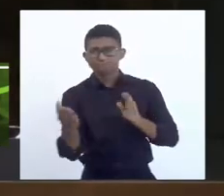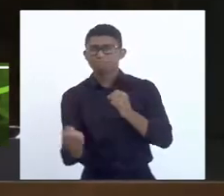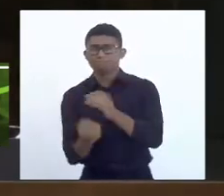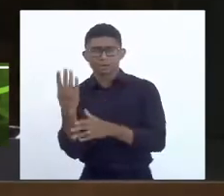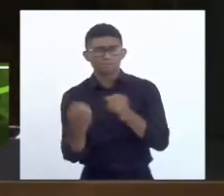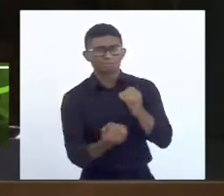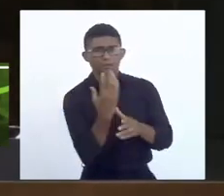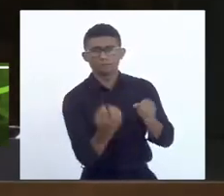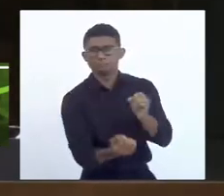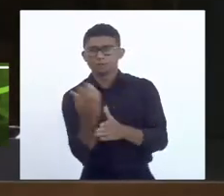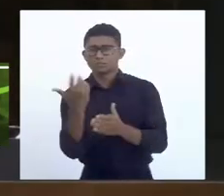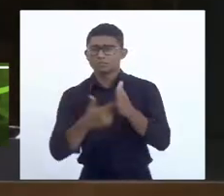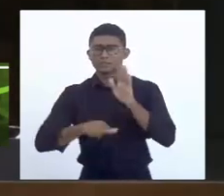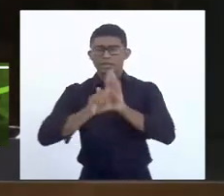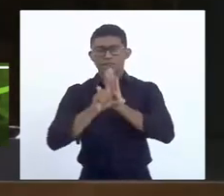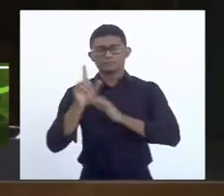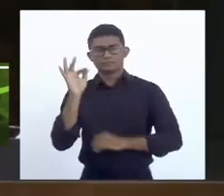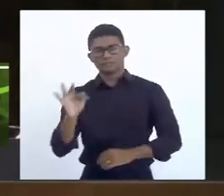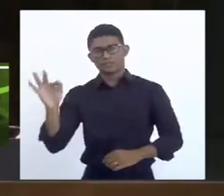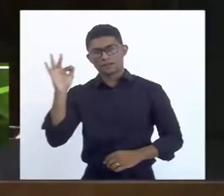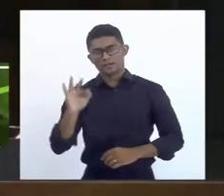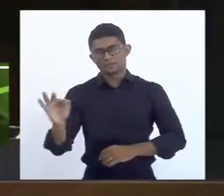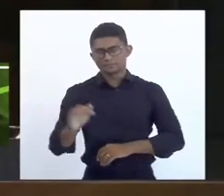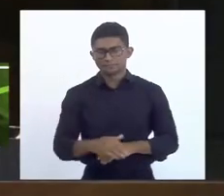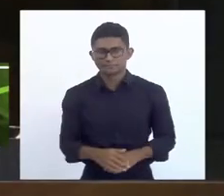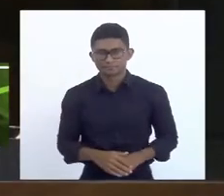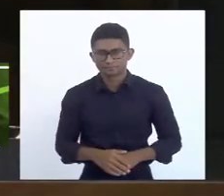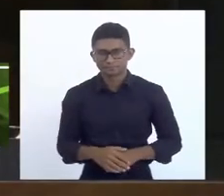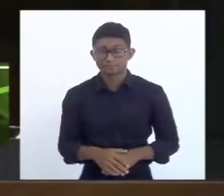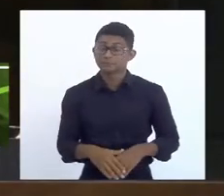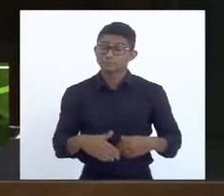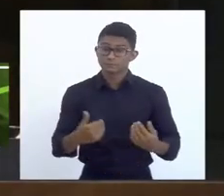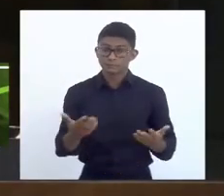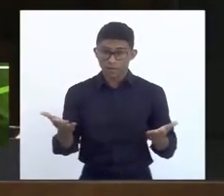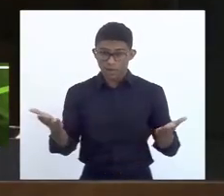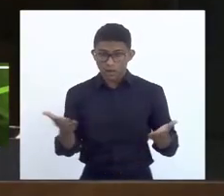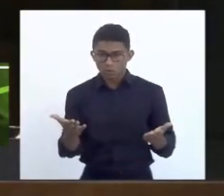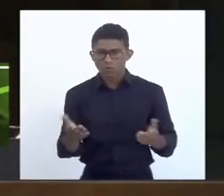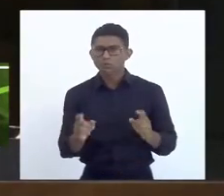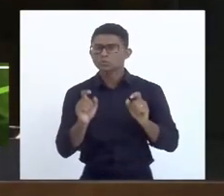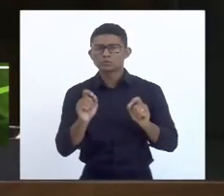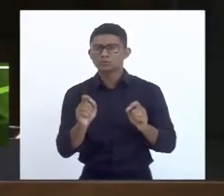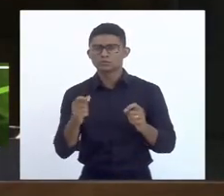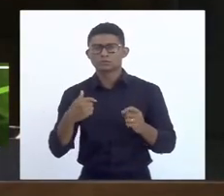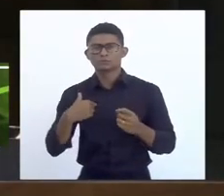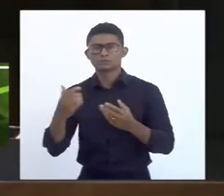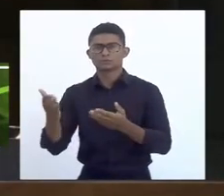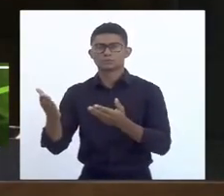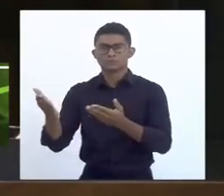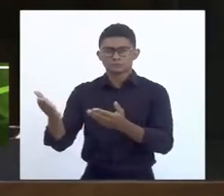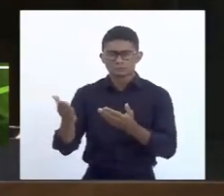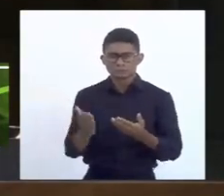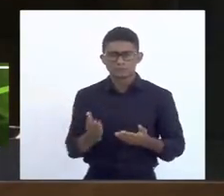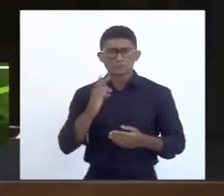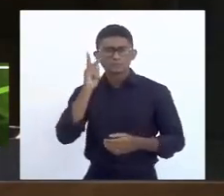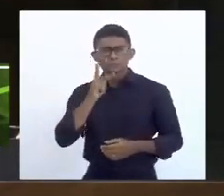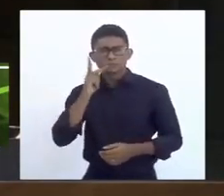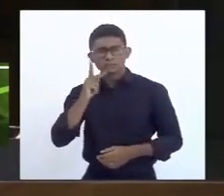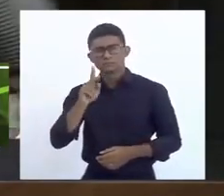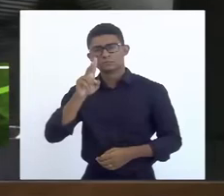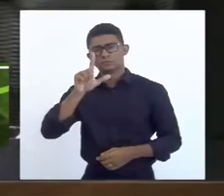federal. Então, eu queria passar imediatamente a nossa vereadora